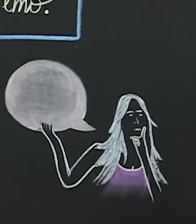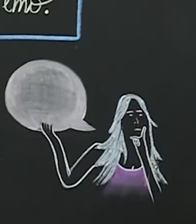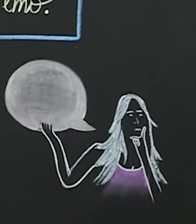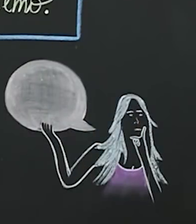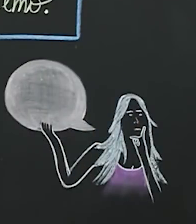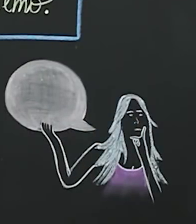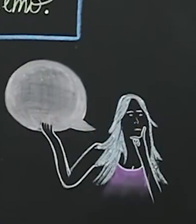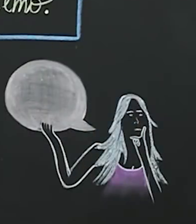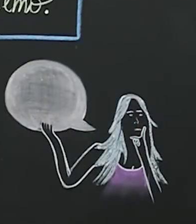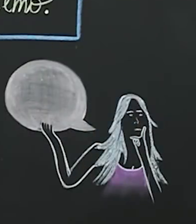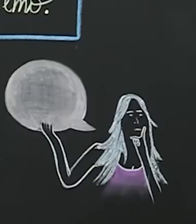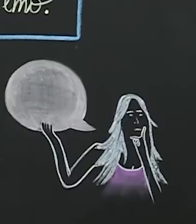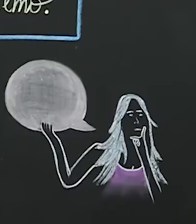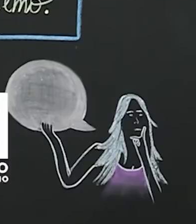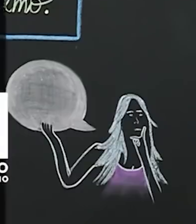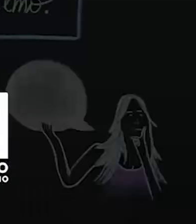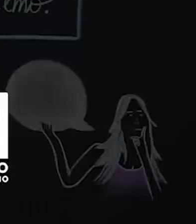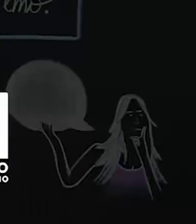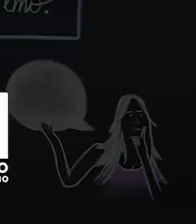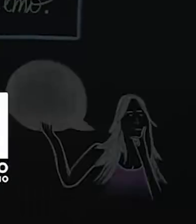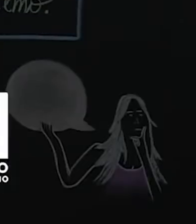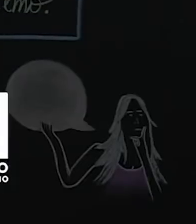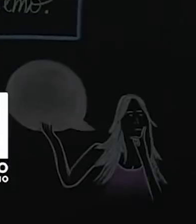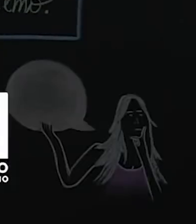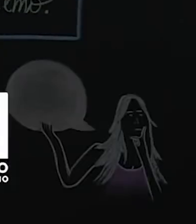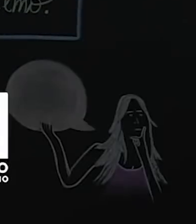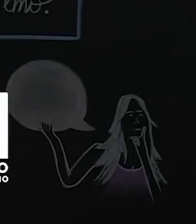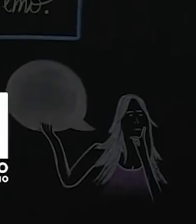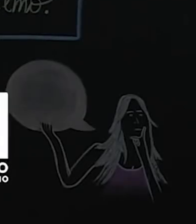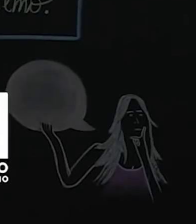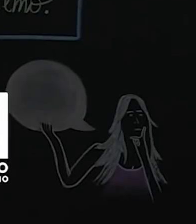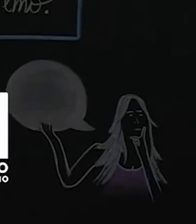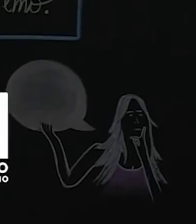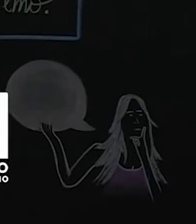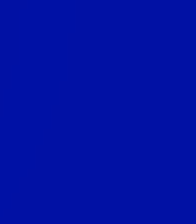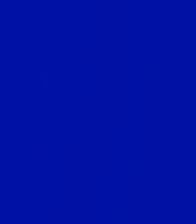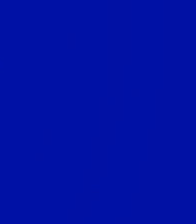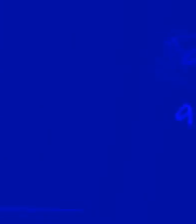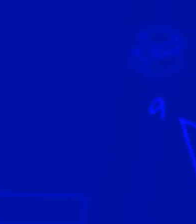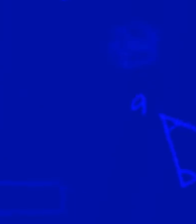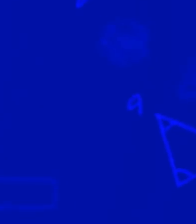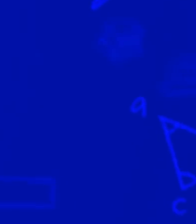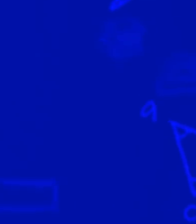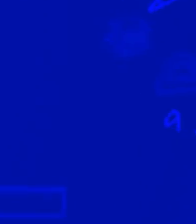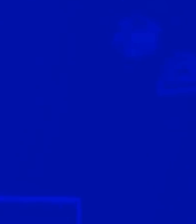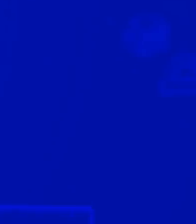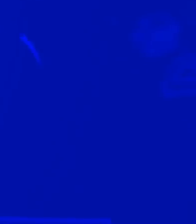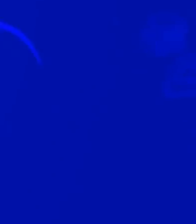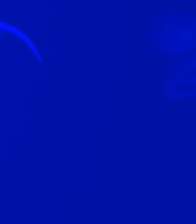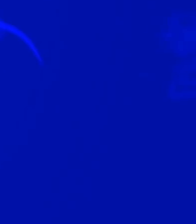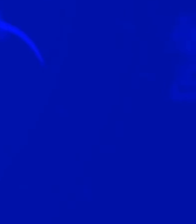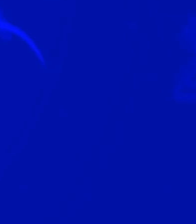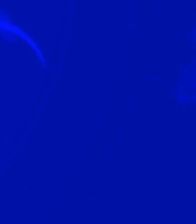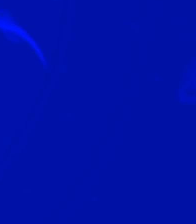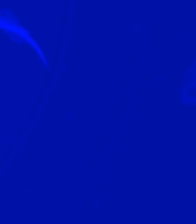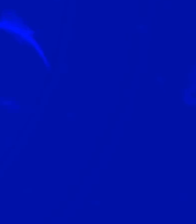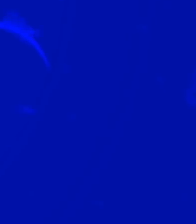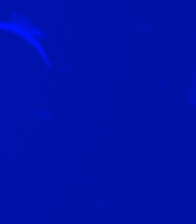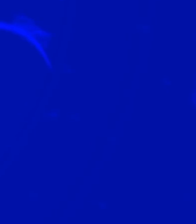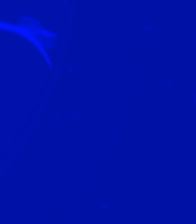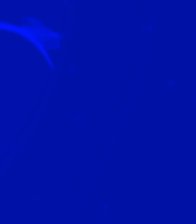a partir de letras que já existiam na palavra original. Então a gente chama esse processo de abreviatura. Logo aqui ao lado eu